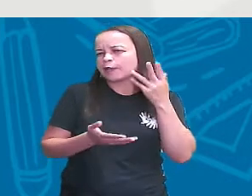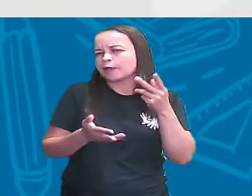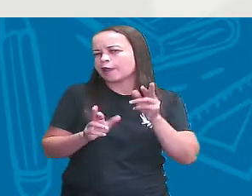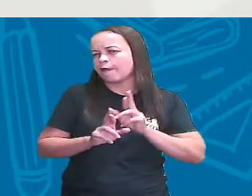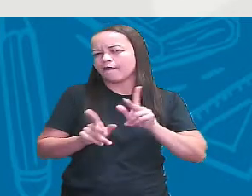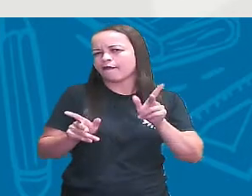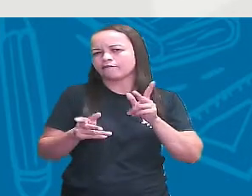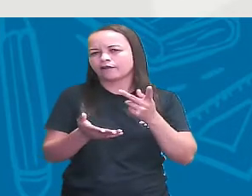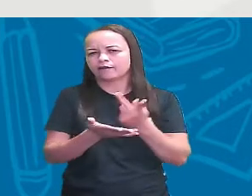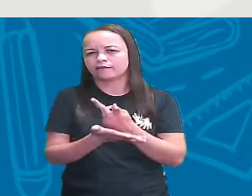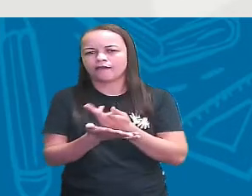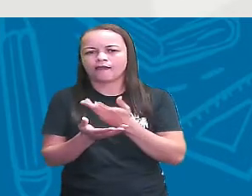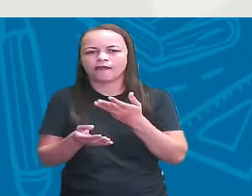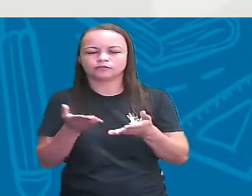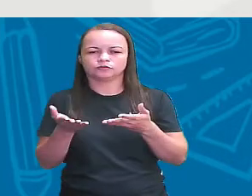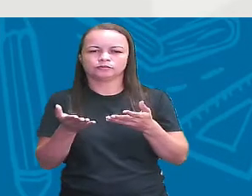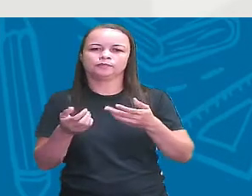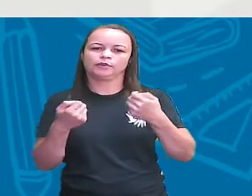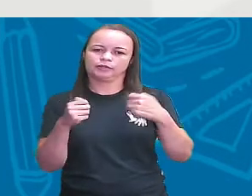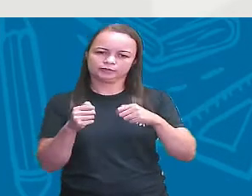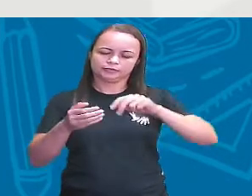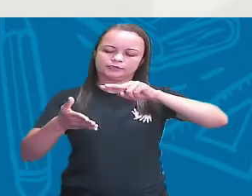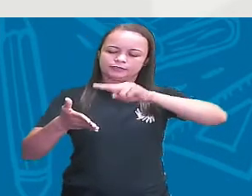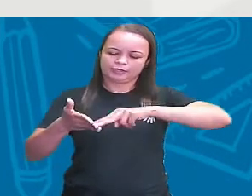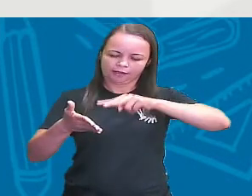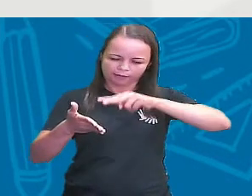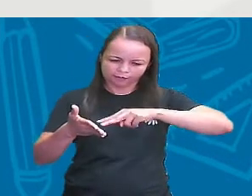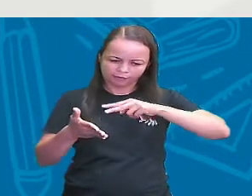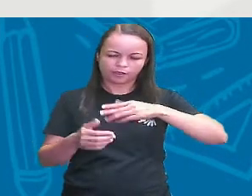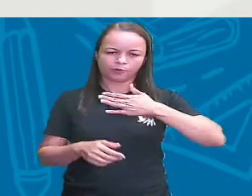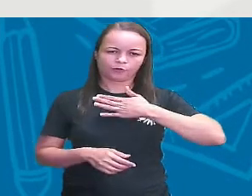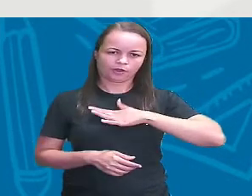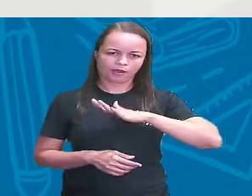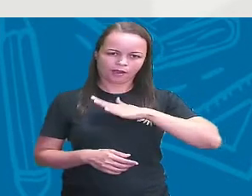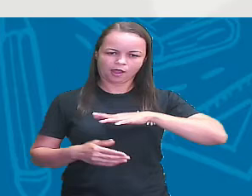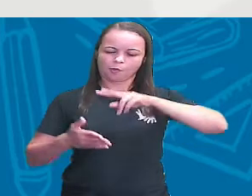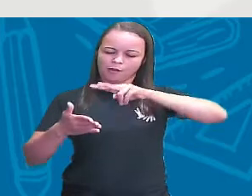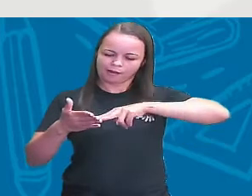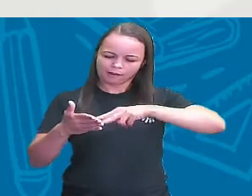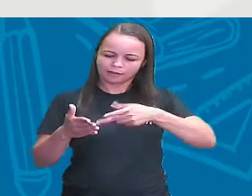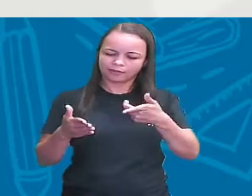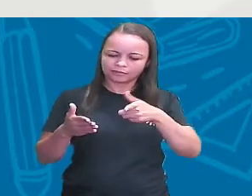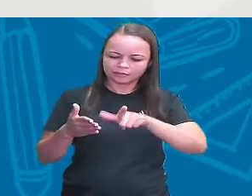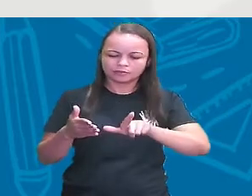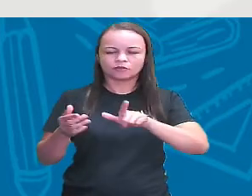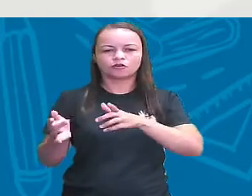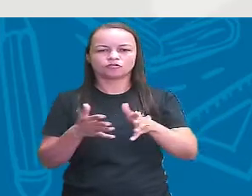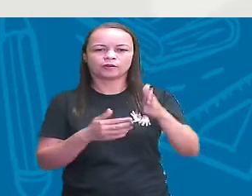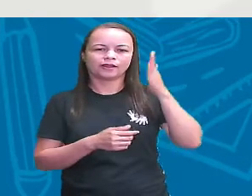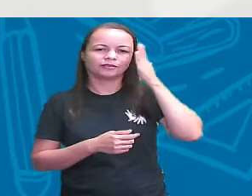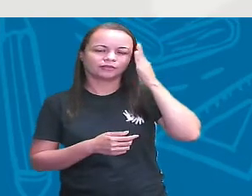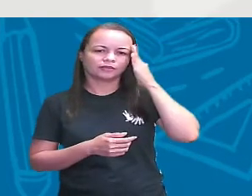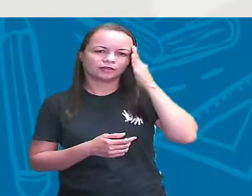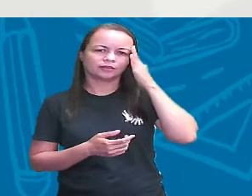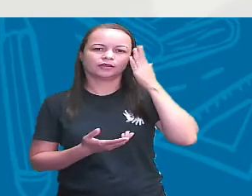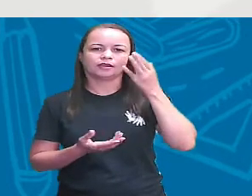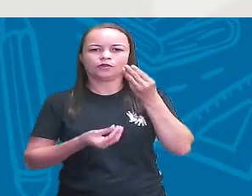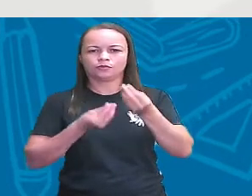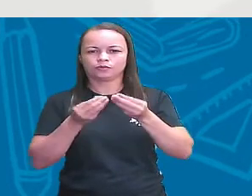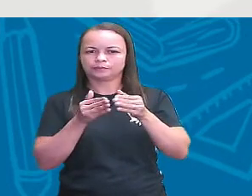ler com calma, vamos reler para a gente poder entender a ideia da questão. Vamos